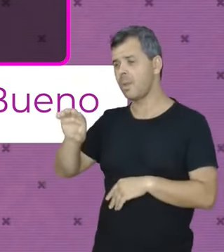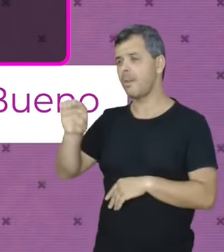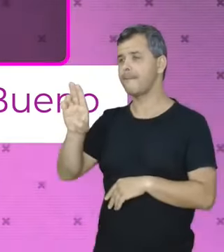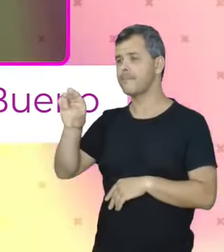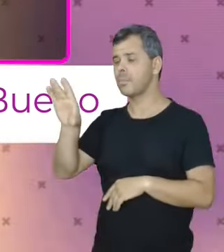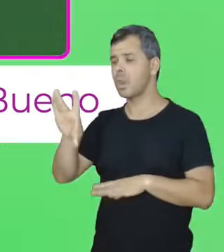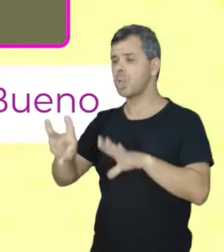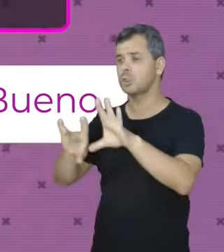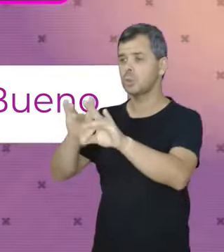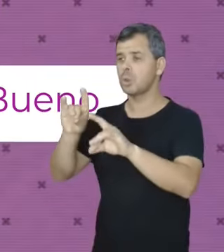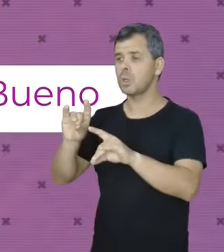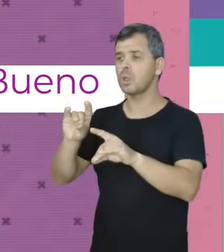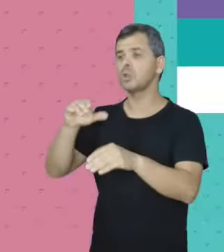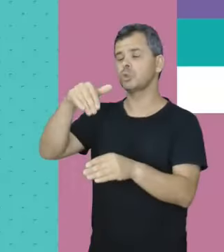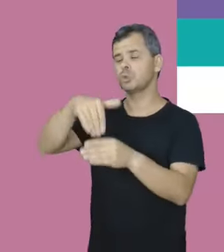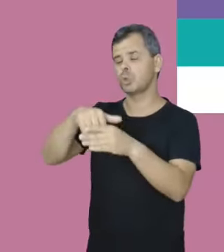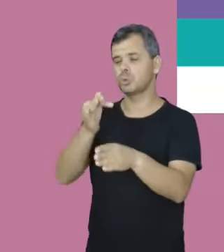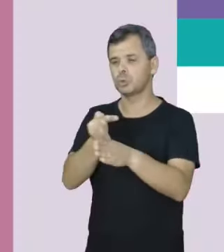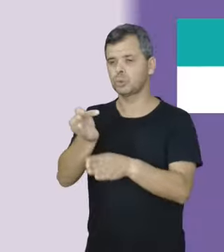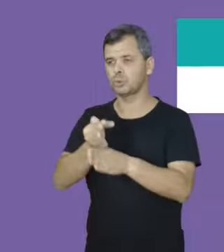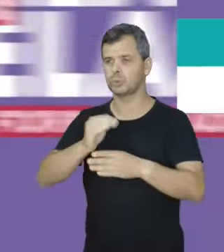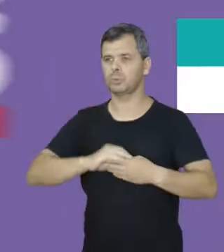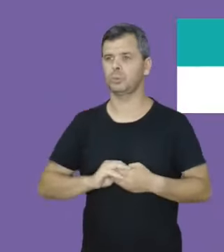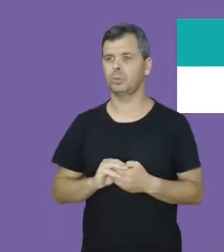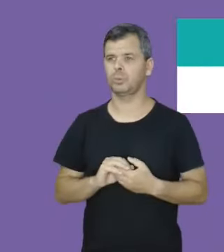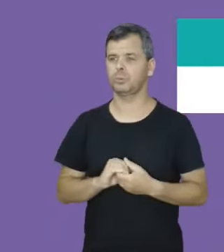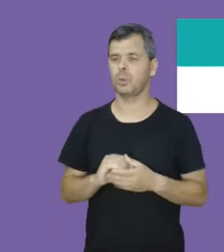escolha e a atuação dos conselheiros tutelares.